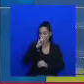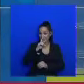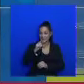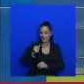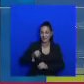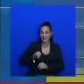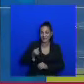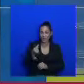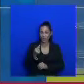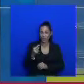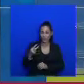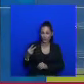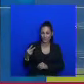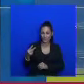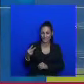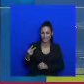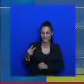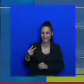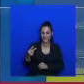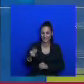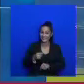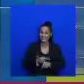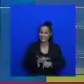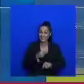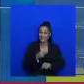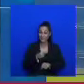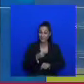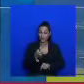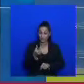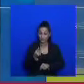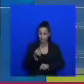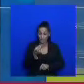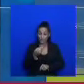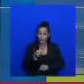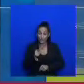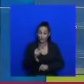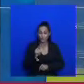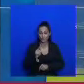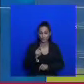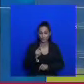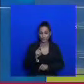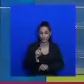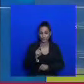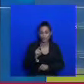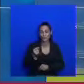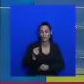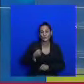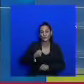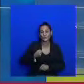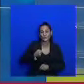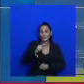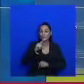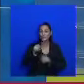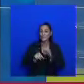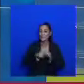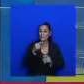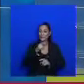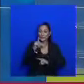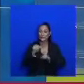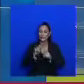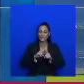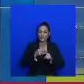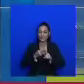12. Amarela, 12. E agora o sexto e último número do primeiro sorteio da Dupla